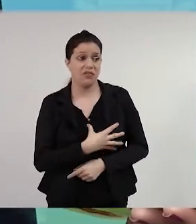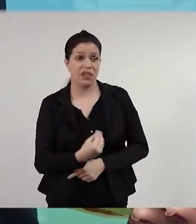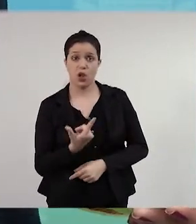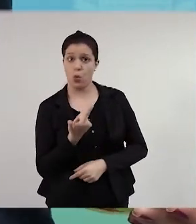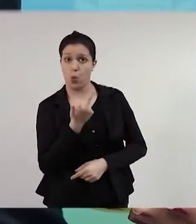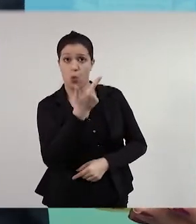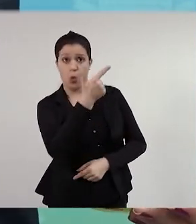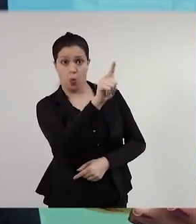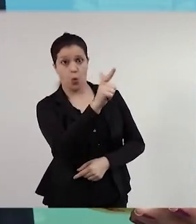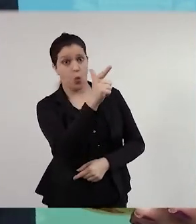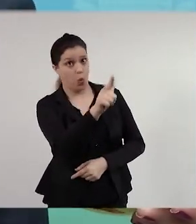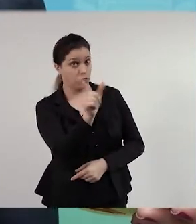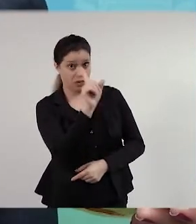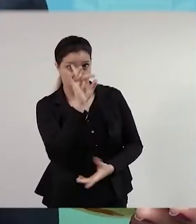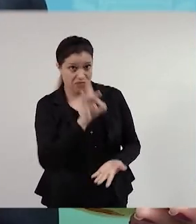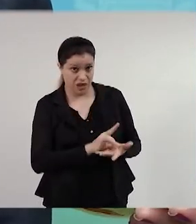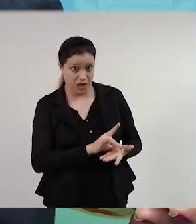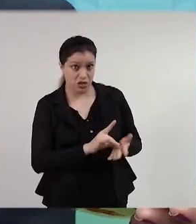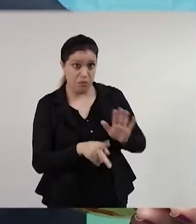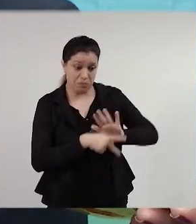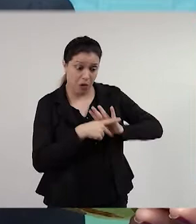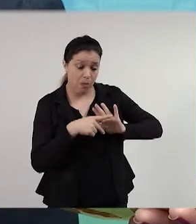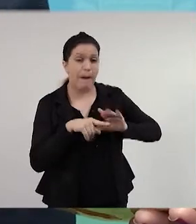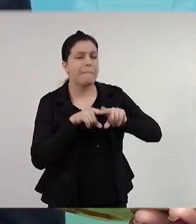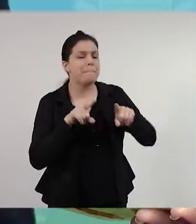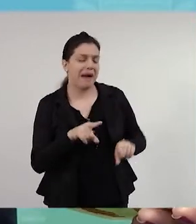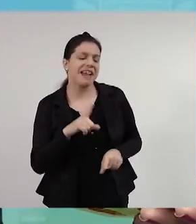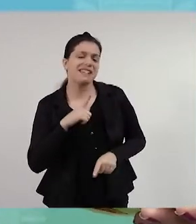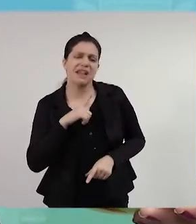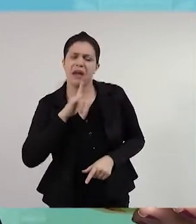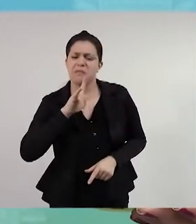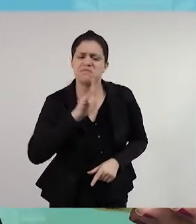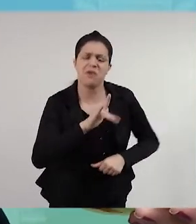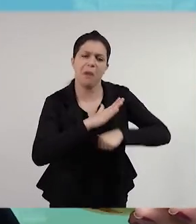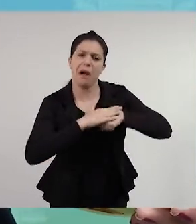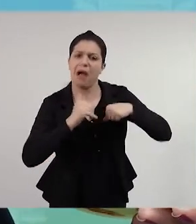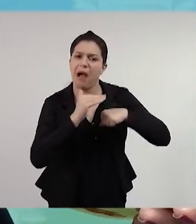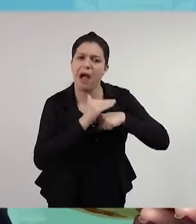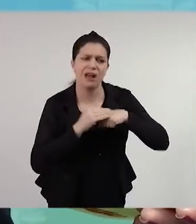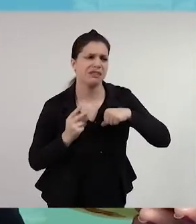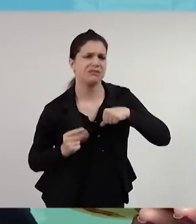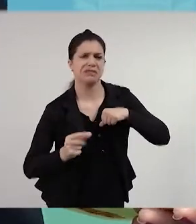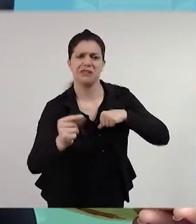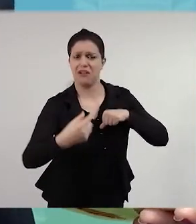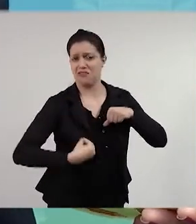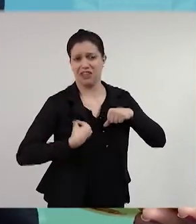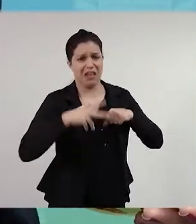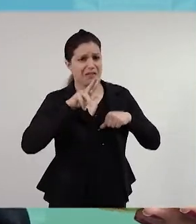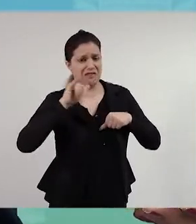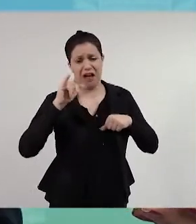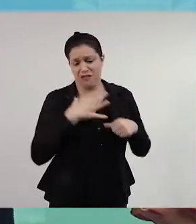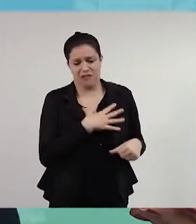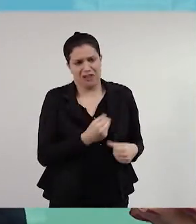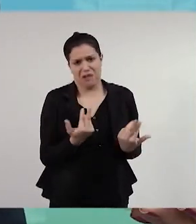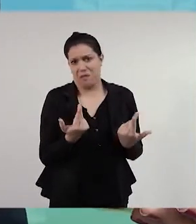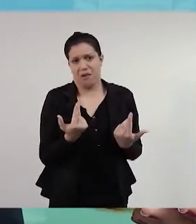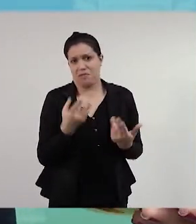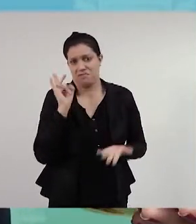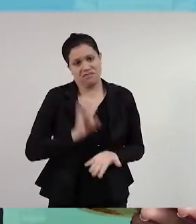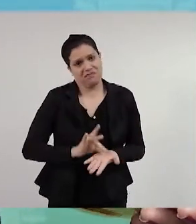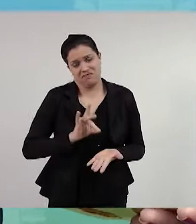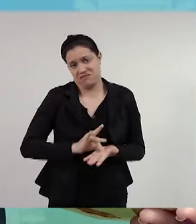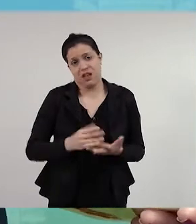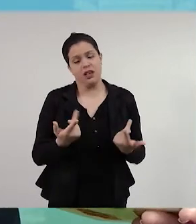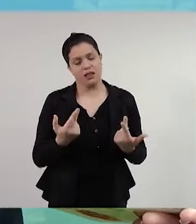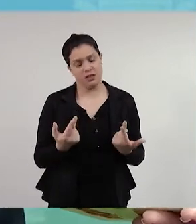a cuidar de filhos que biológicos não são seus, mas vão dar todo o amor, todo o carinho para o resto da vida e serão seus filhos,